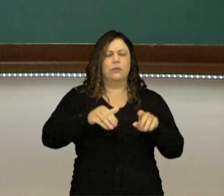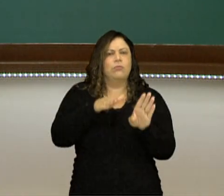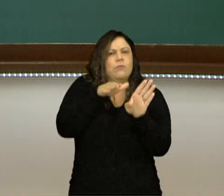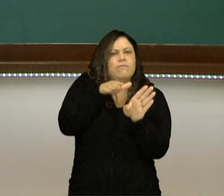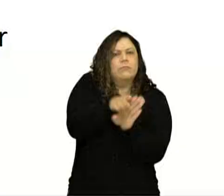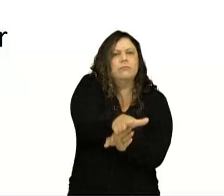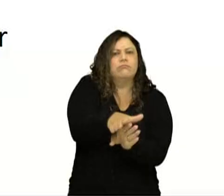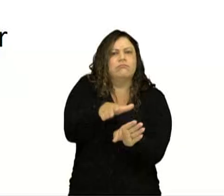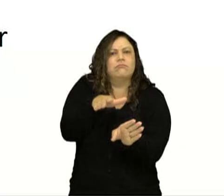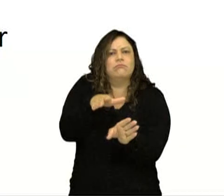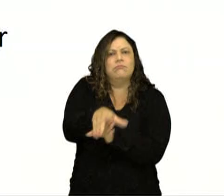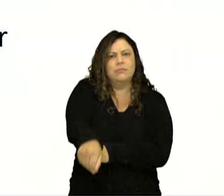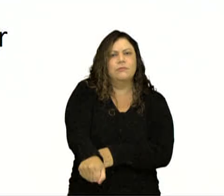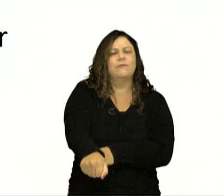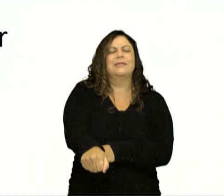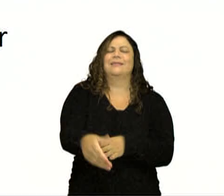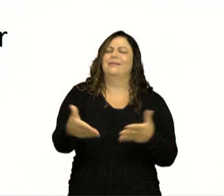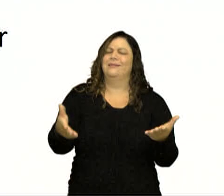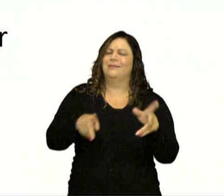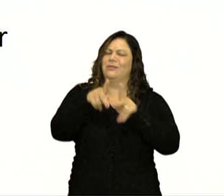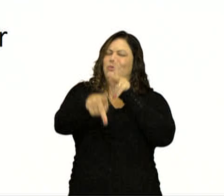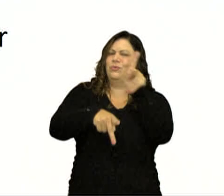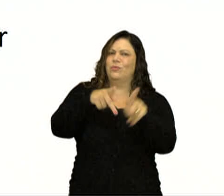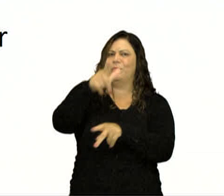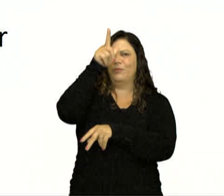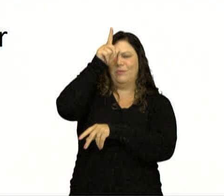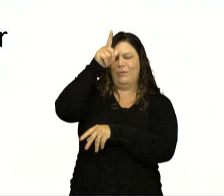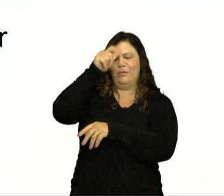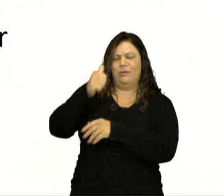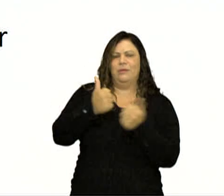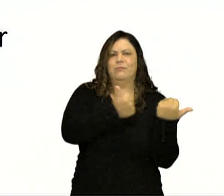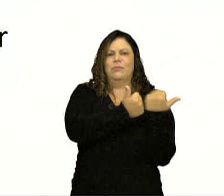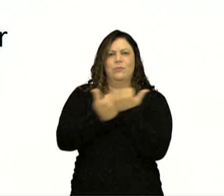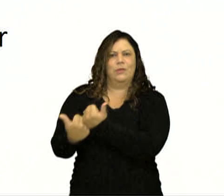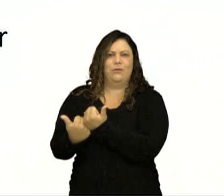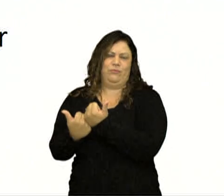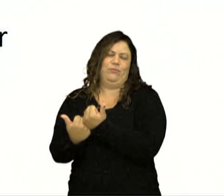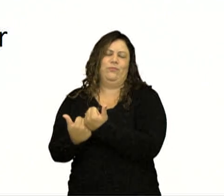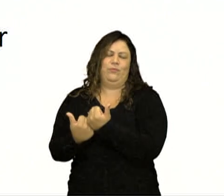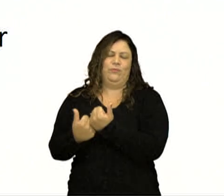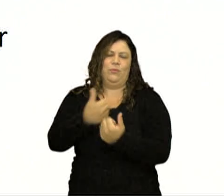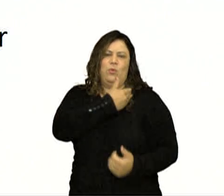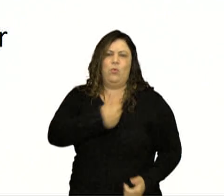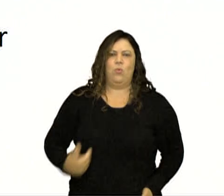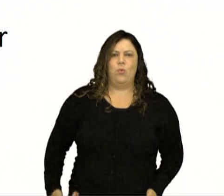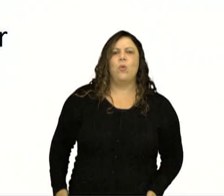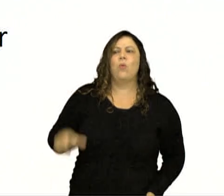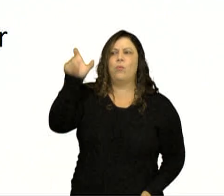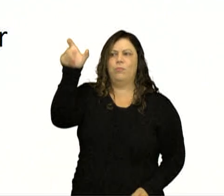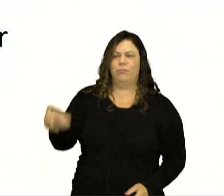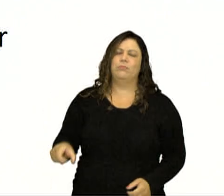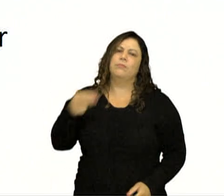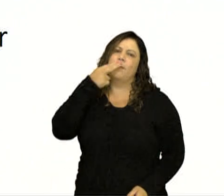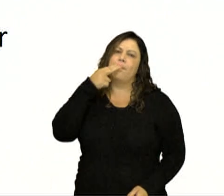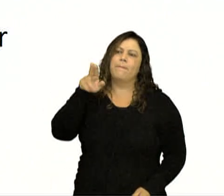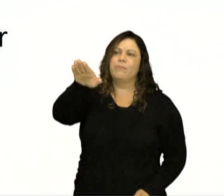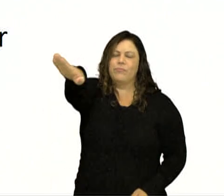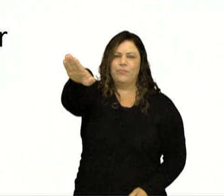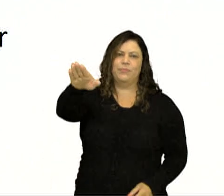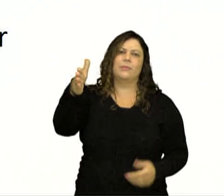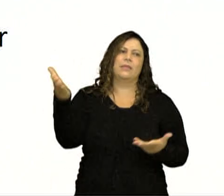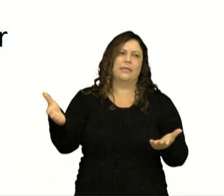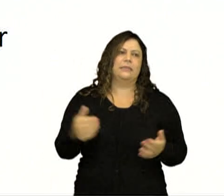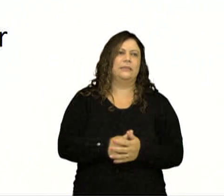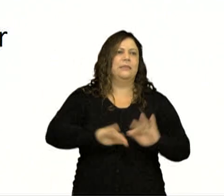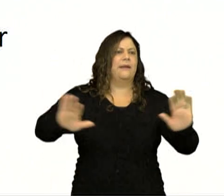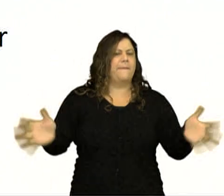da população, do povo alemão e do apoio ao governo de Adolf Hitler. A glorificação da imagem de Hitler era